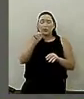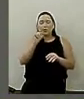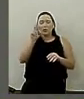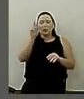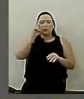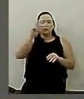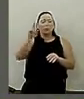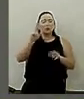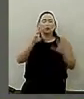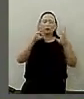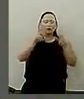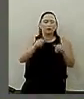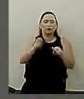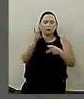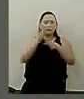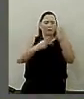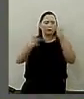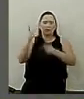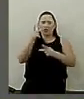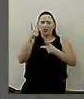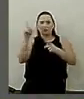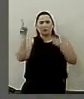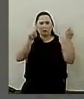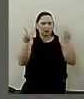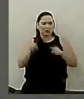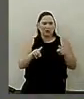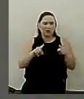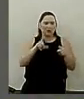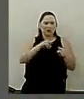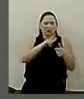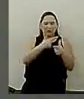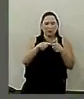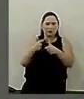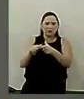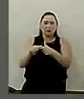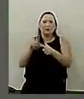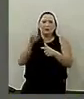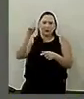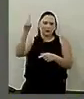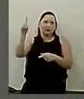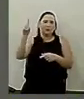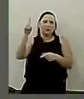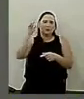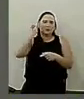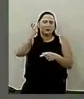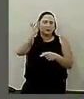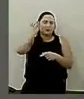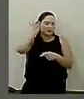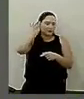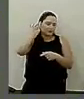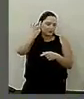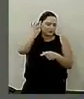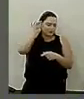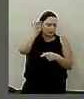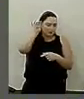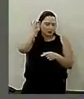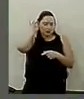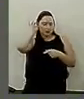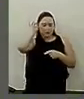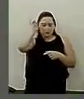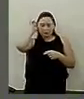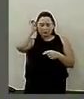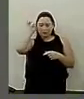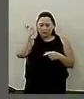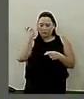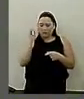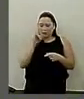criação é Deus, inclusive os fenômenos naturais. E no livro de Jó, Jó mesmo não afirma em parte alguma